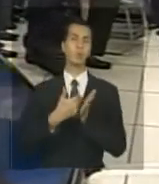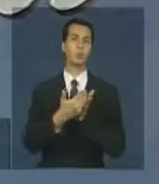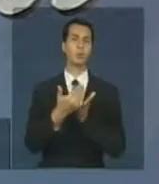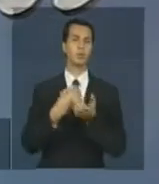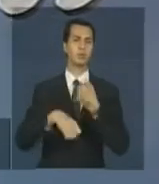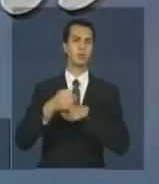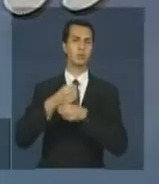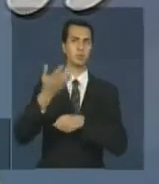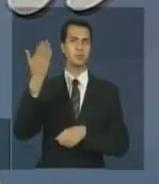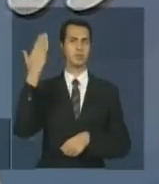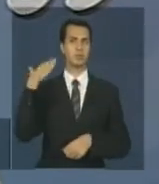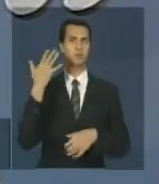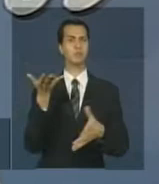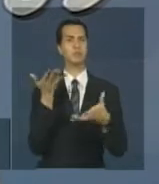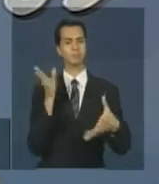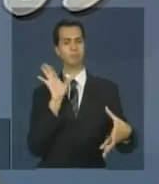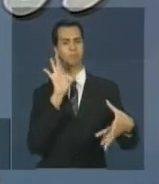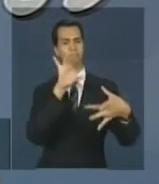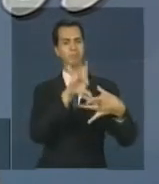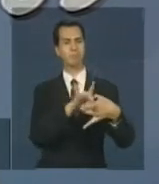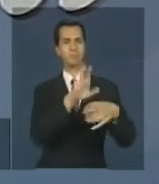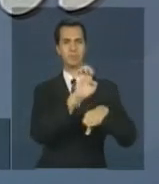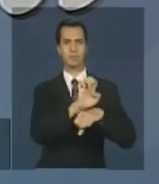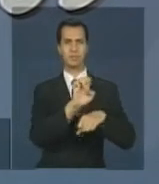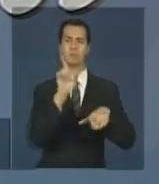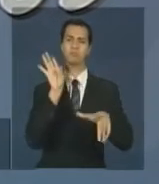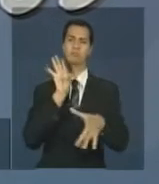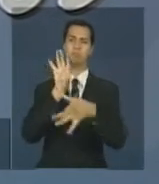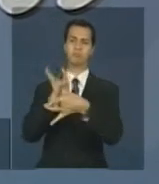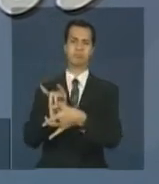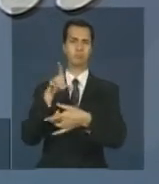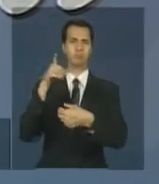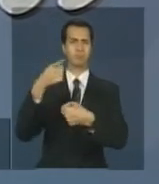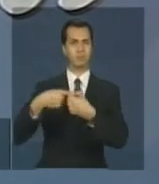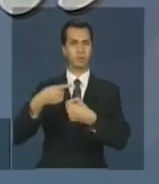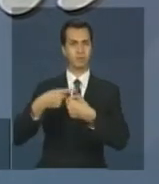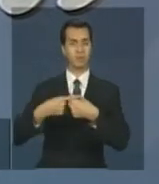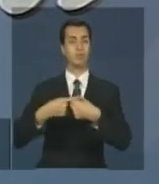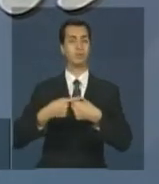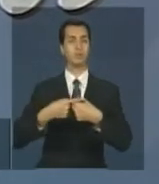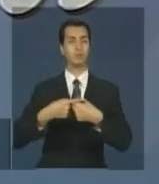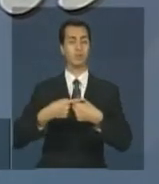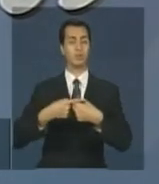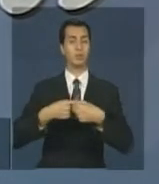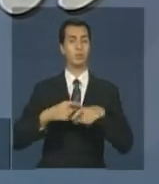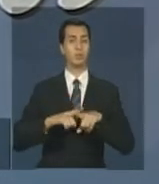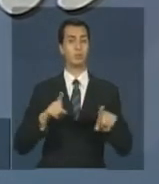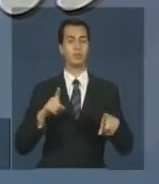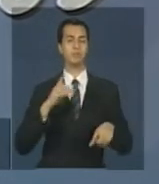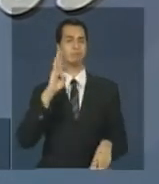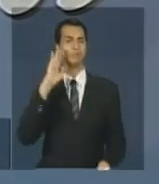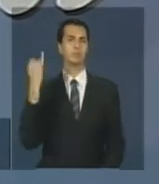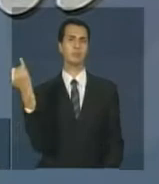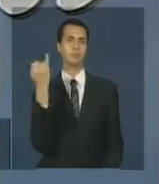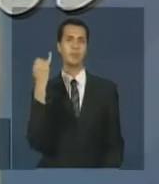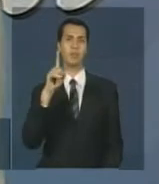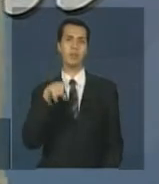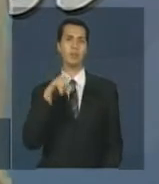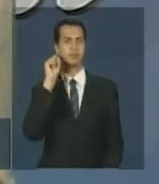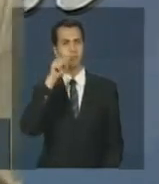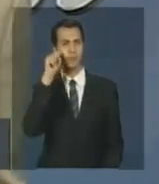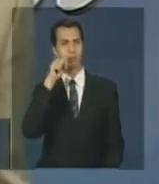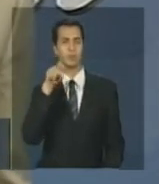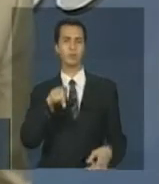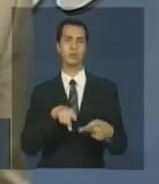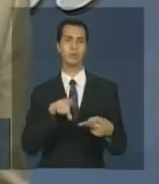aproximar Defesa Civil dos Estados dos Municípios não faríamos isso se os senadores e os deputados Mas